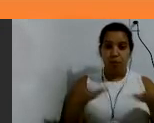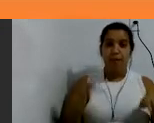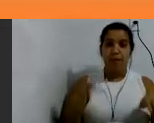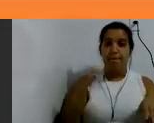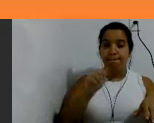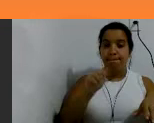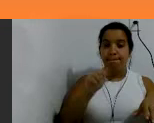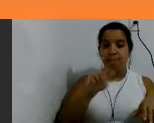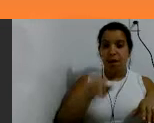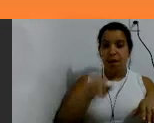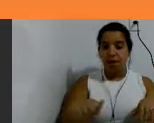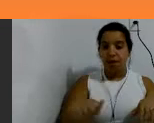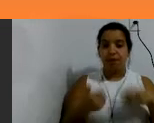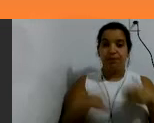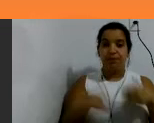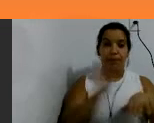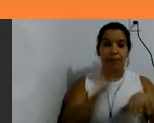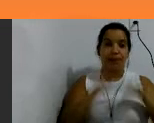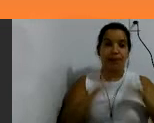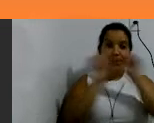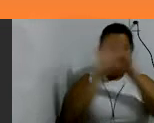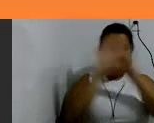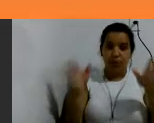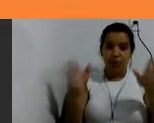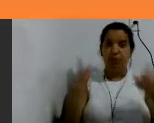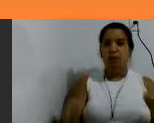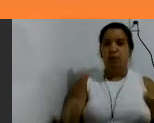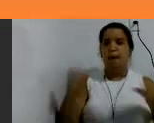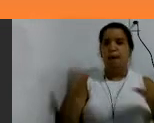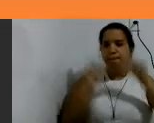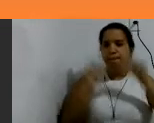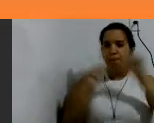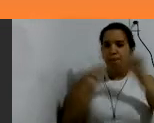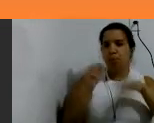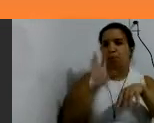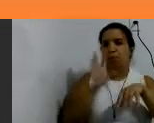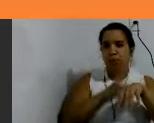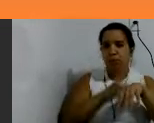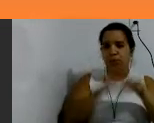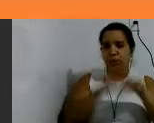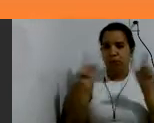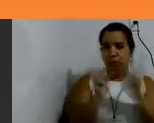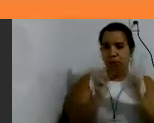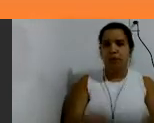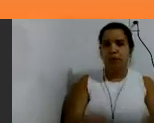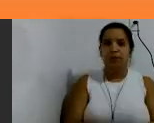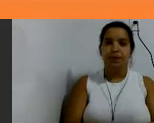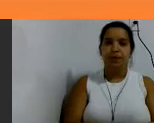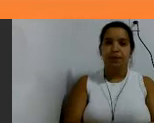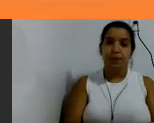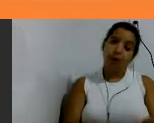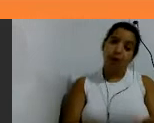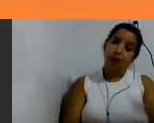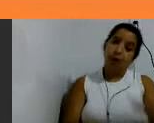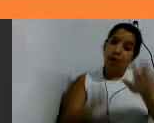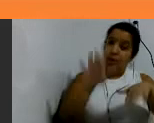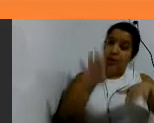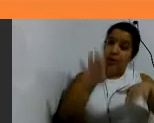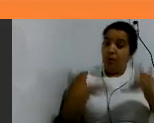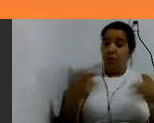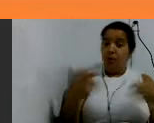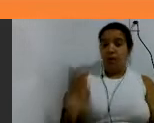essas regiões mais claras são as regiões em que a gente tem transmissão limitada. Então, isso depende de quê? Da